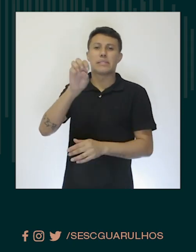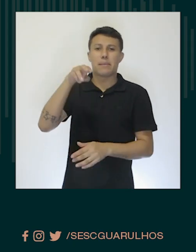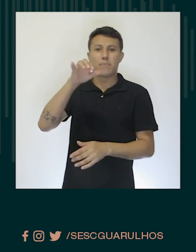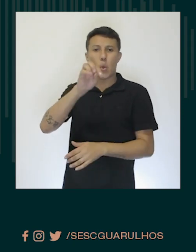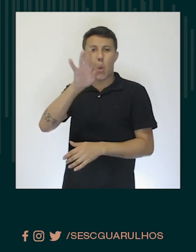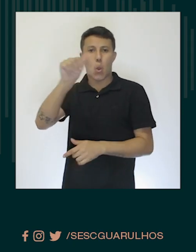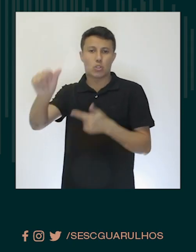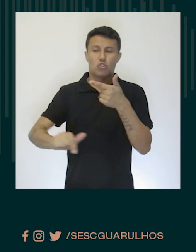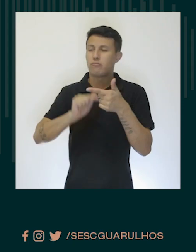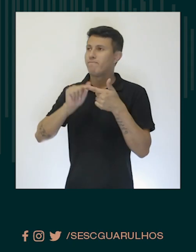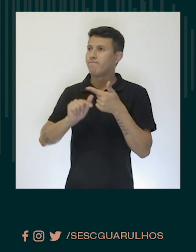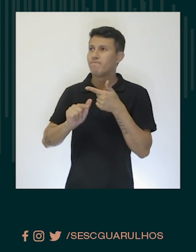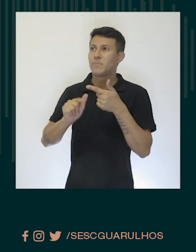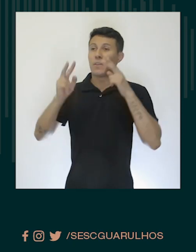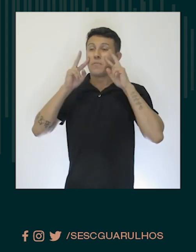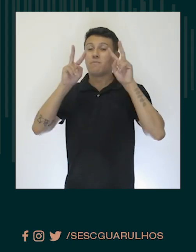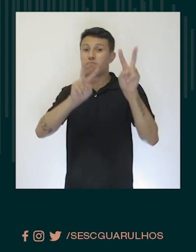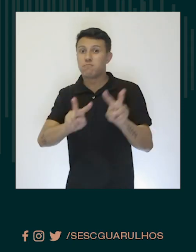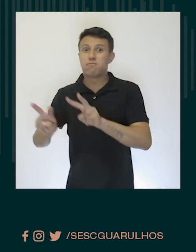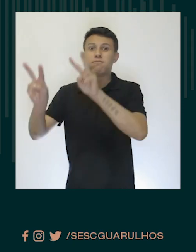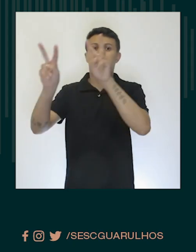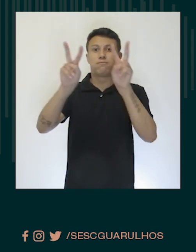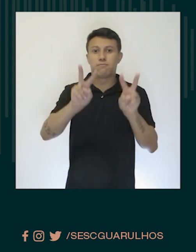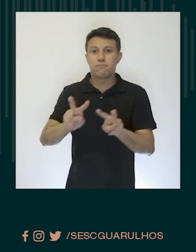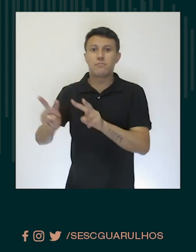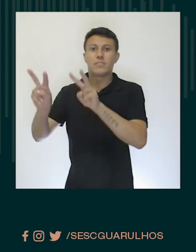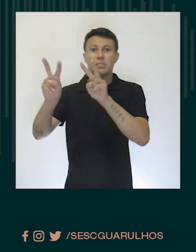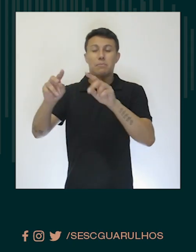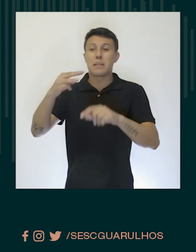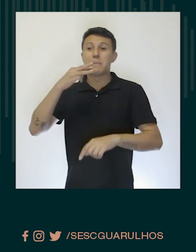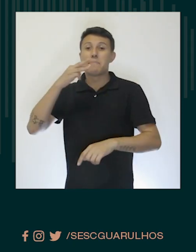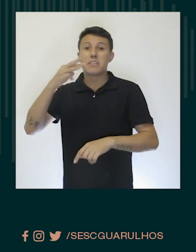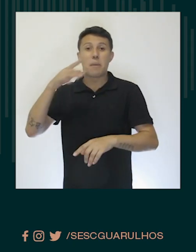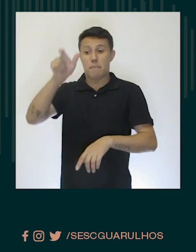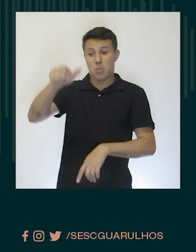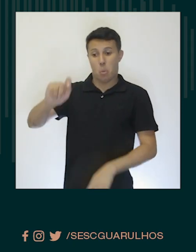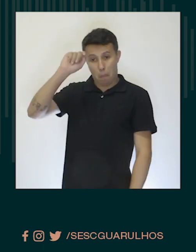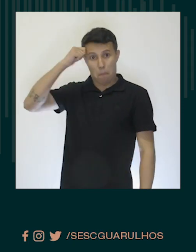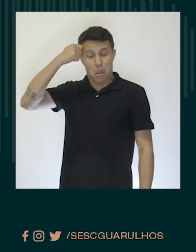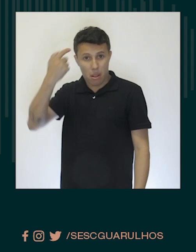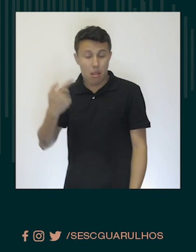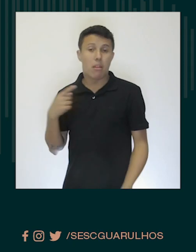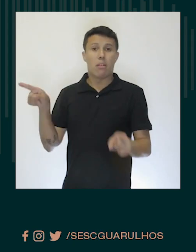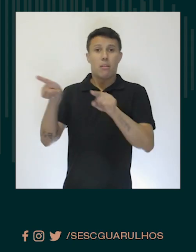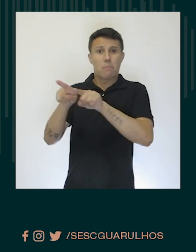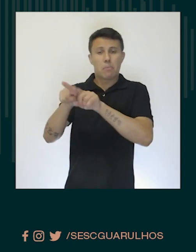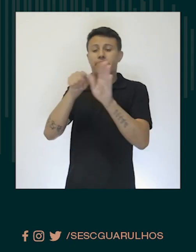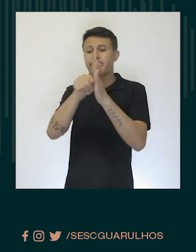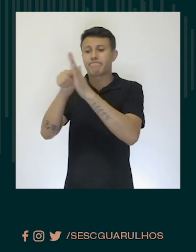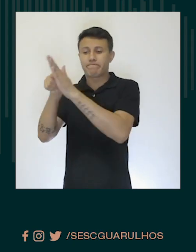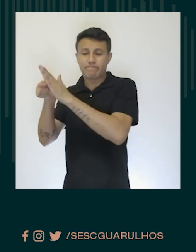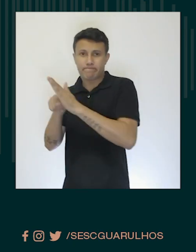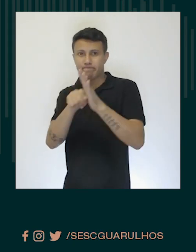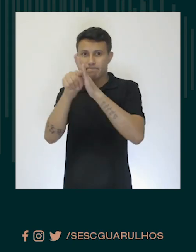semiótica, sobre a visibilidade do negro na mídia. Então, pesquisando, a